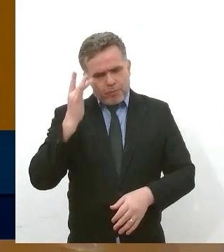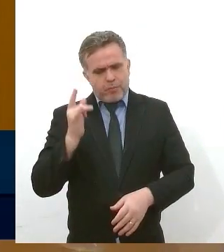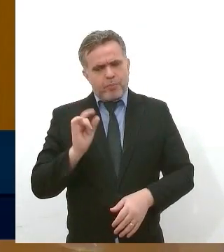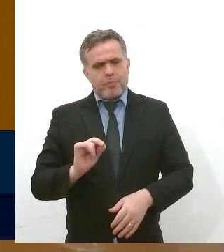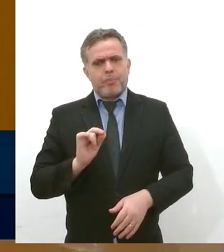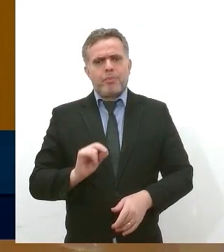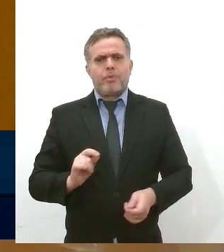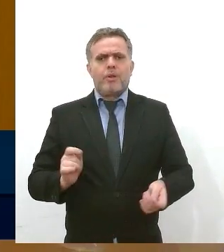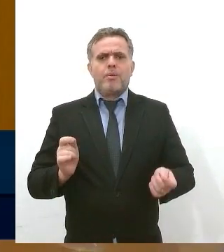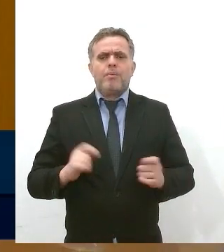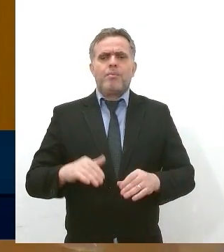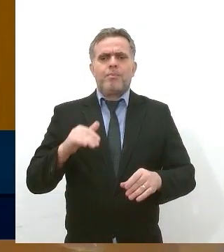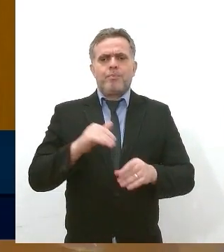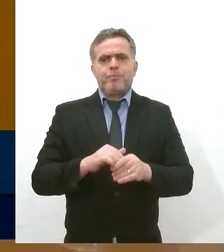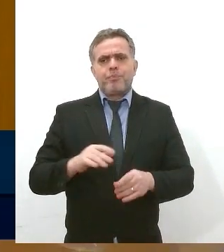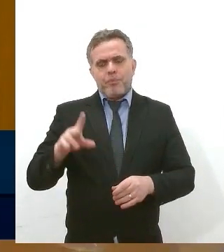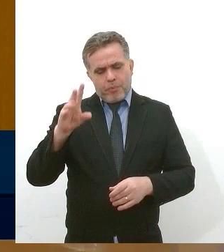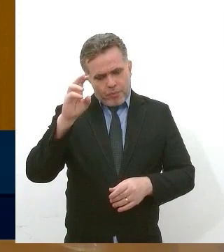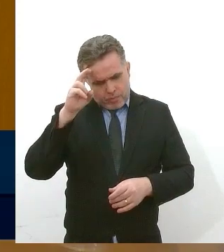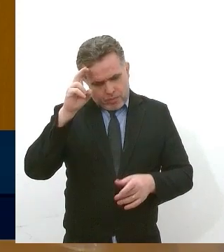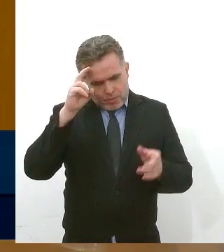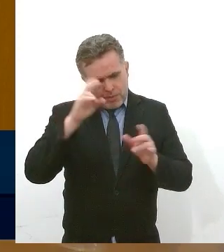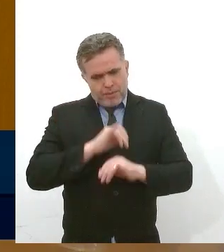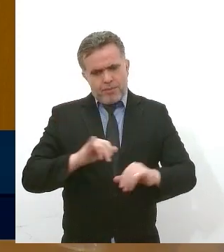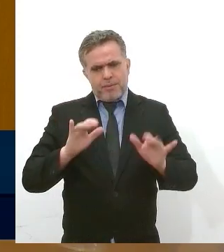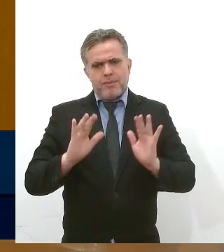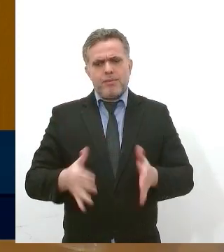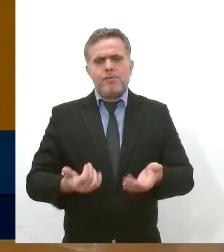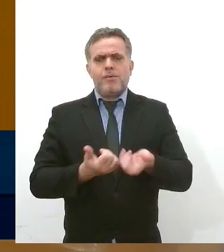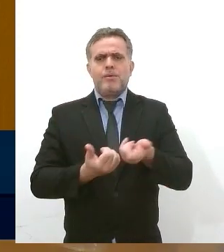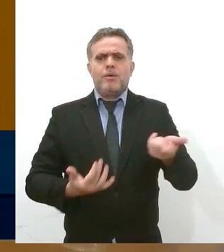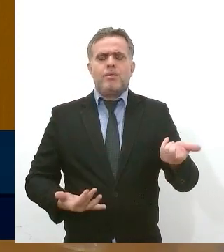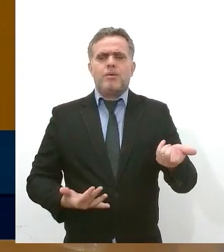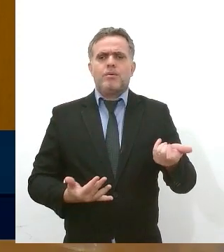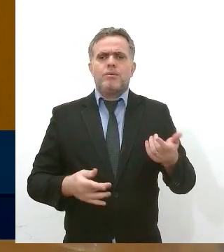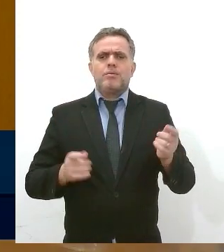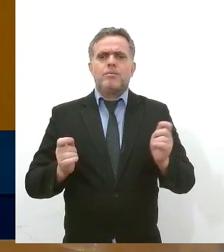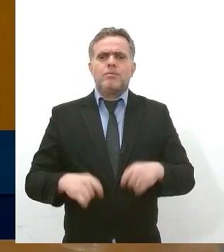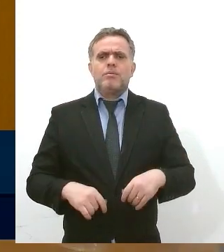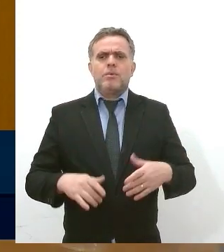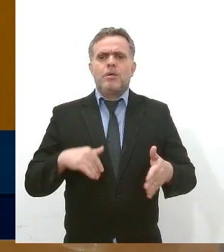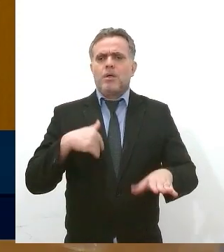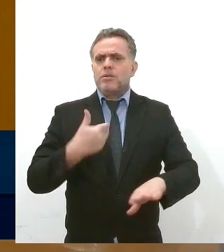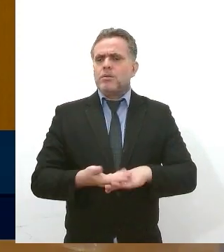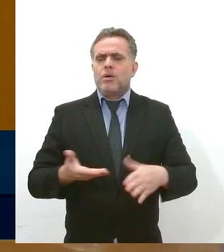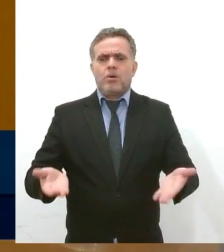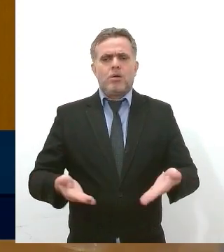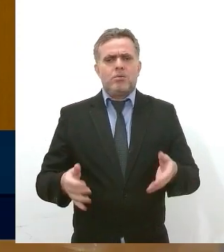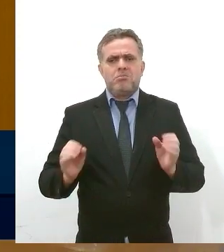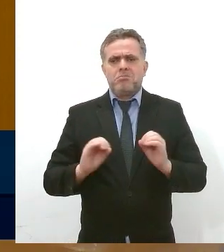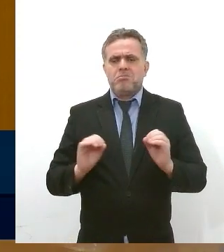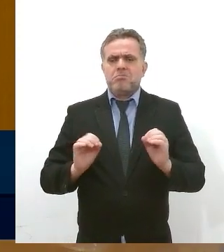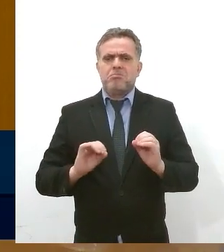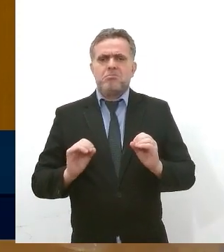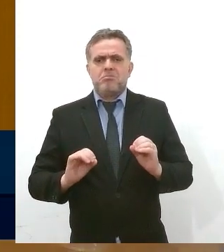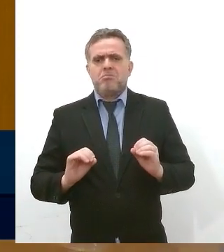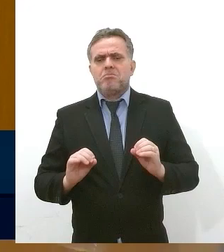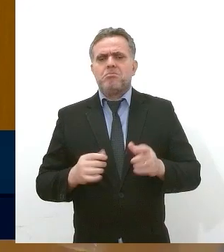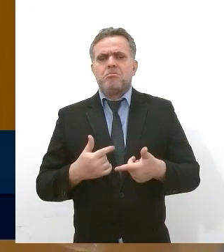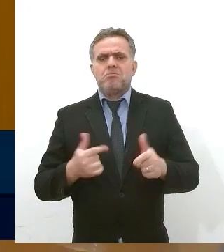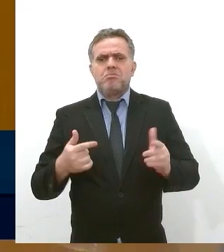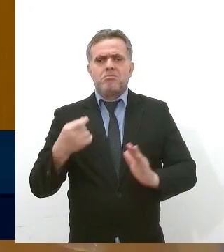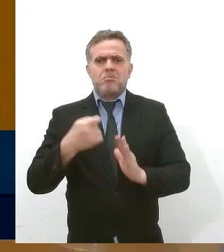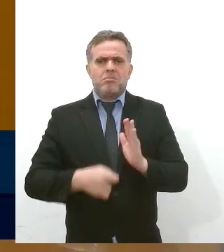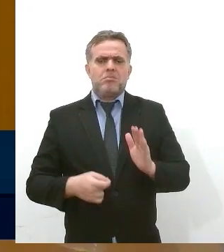foi sinalizado pela mesa diretora, por enquanto, pelo menos nós da oposição não temos o texto que nós iremos votar. E eu tenho certeza também